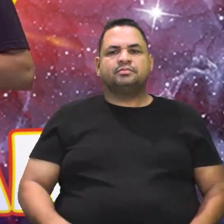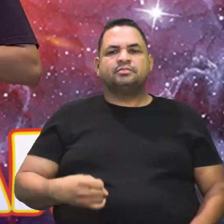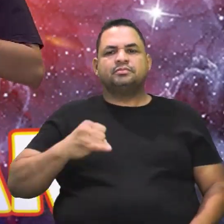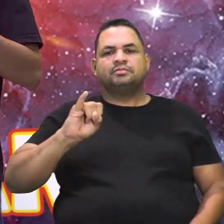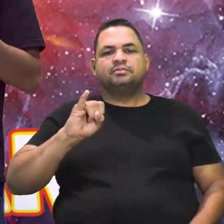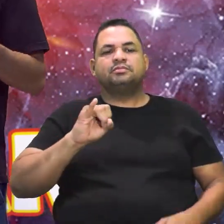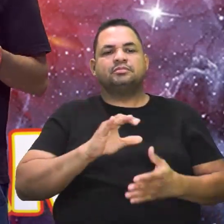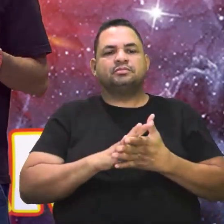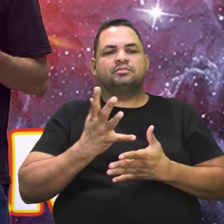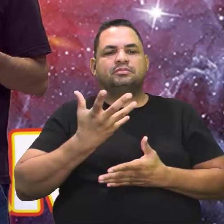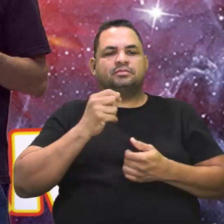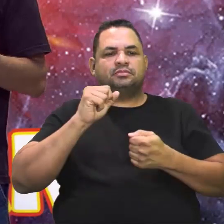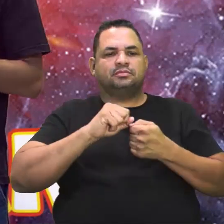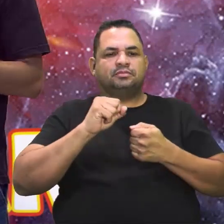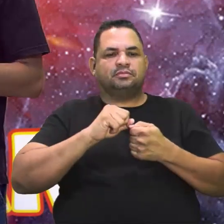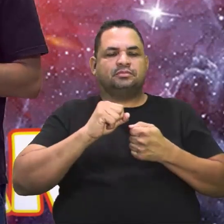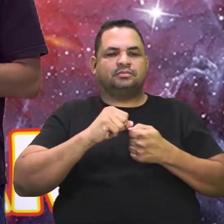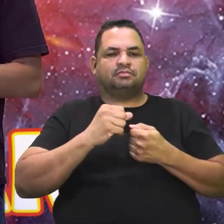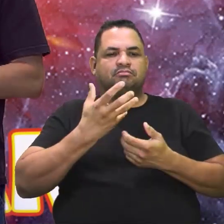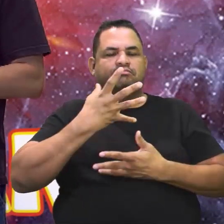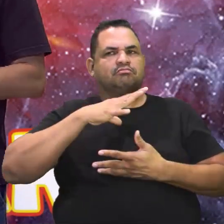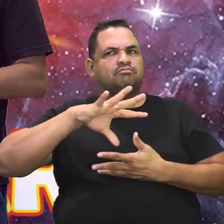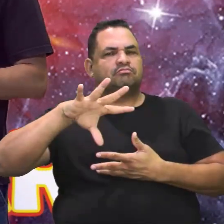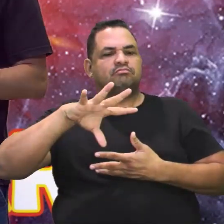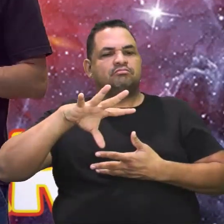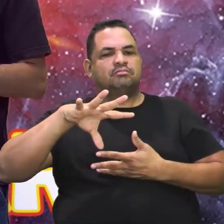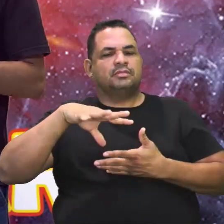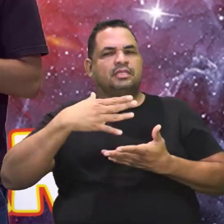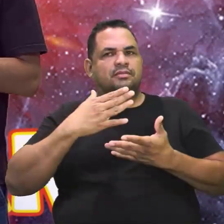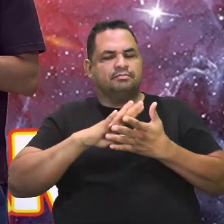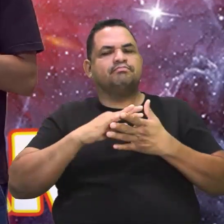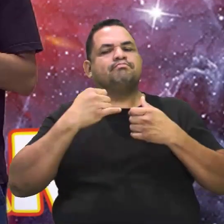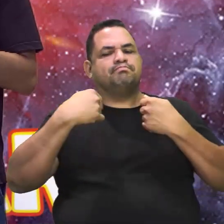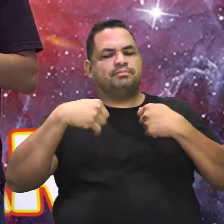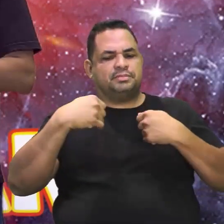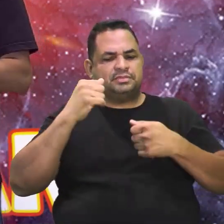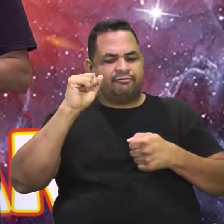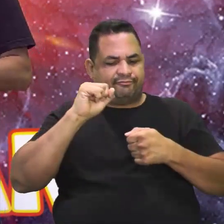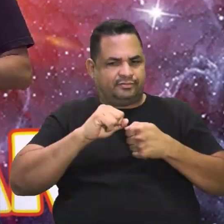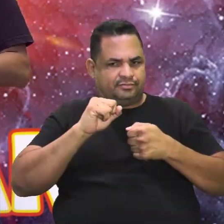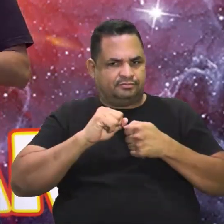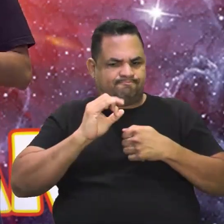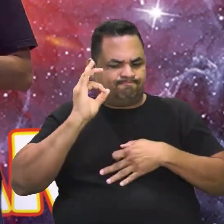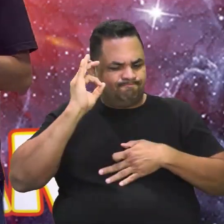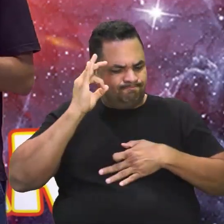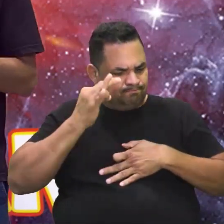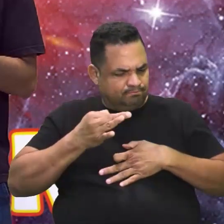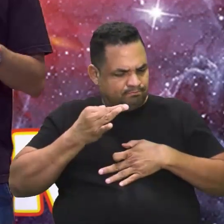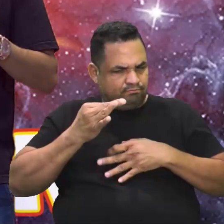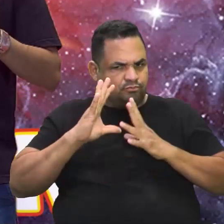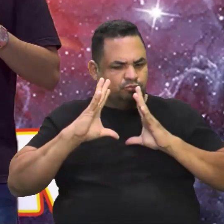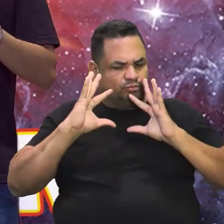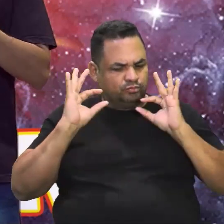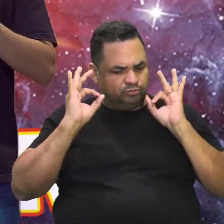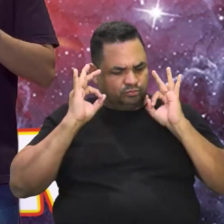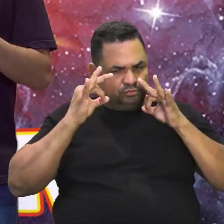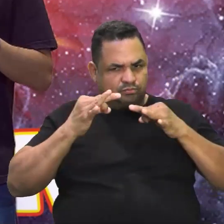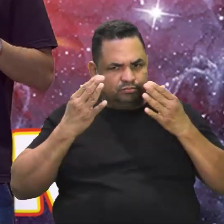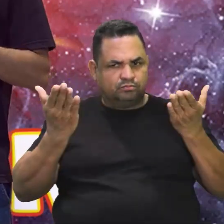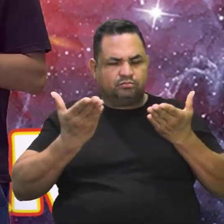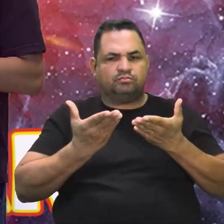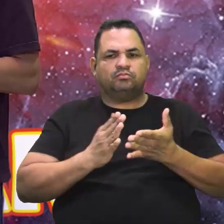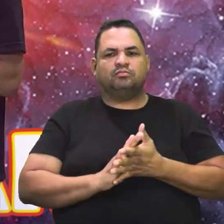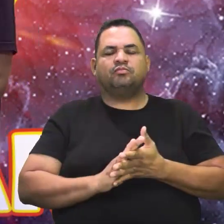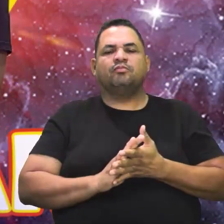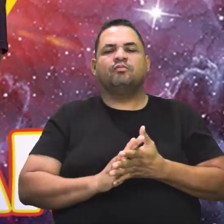Se quiser fazer mais... Eu não quero nem ficar no será, né? Tenho certeza que estão fazendo. Não, certeza absoluta. E outra coisa, só